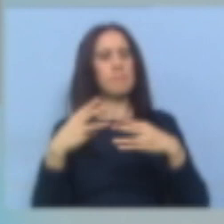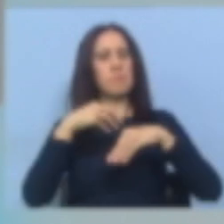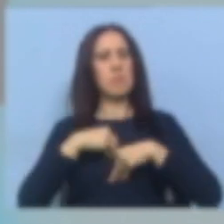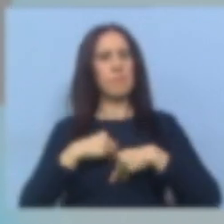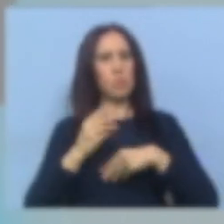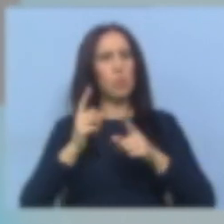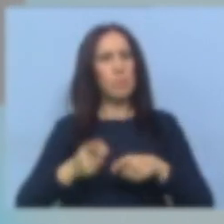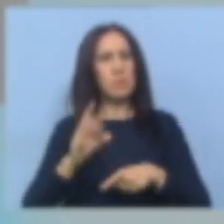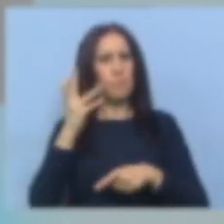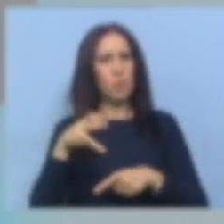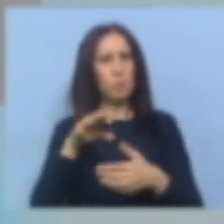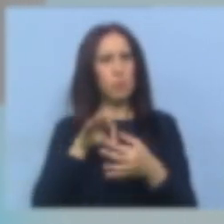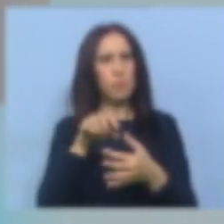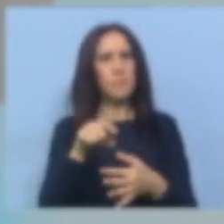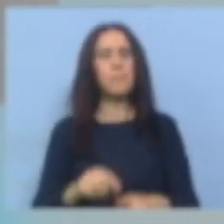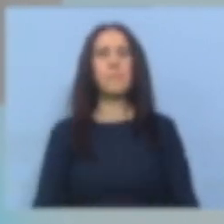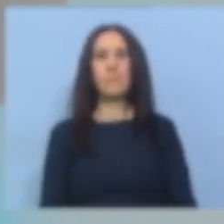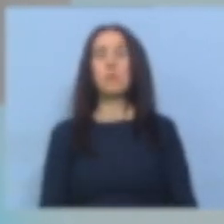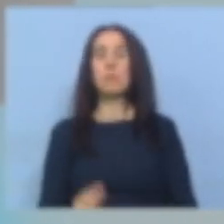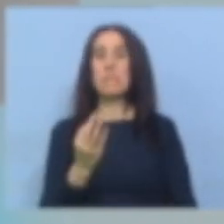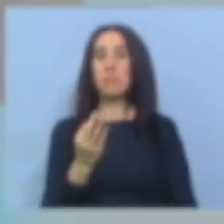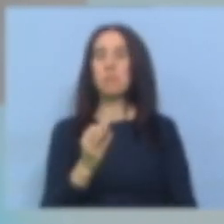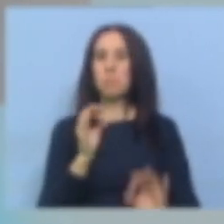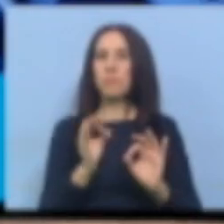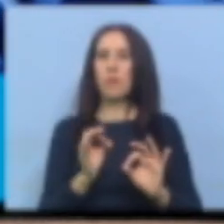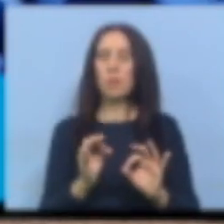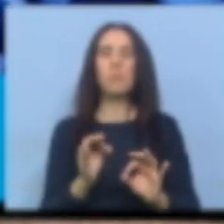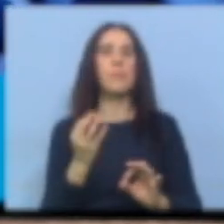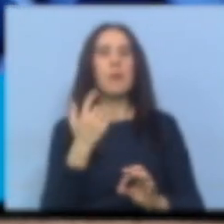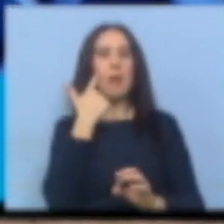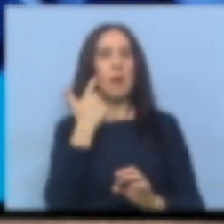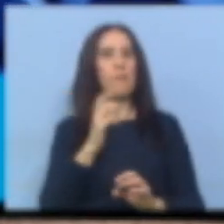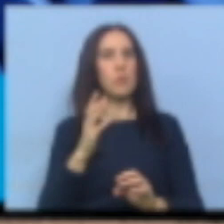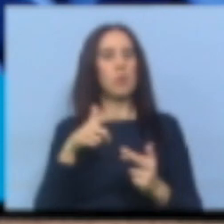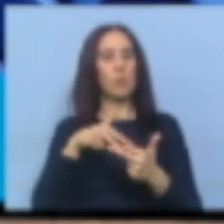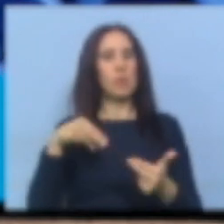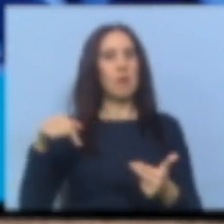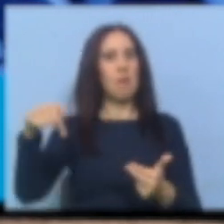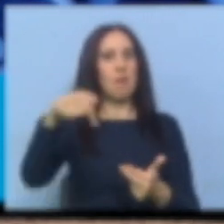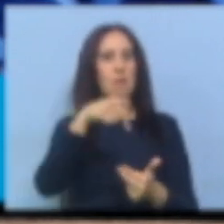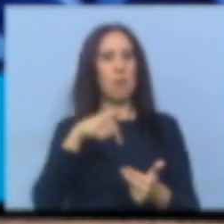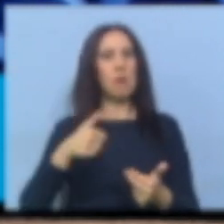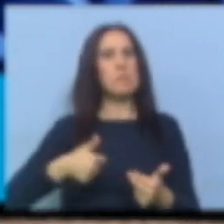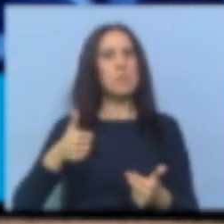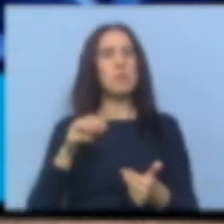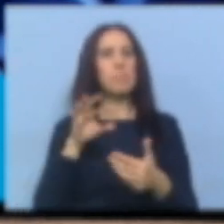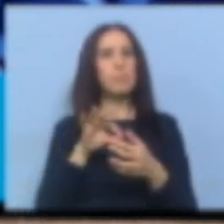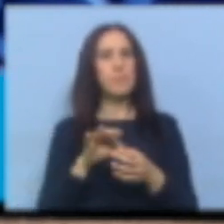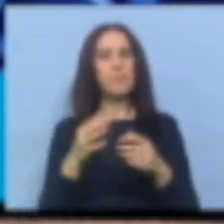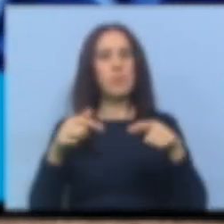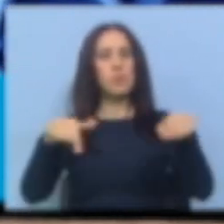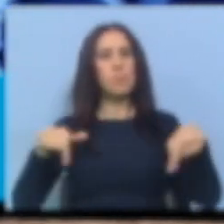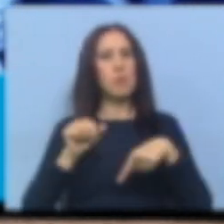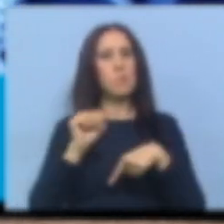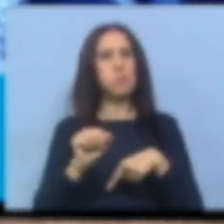estes fenómenos? Sim, isso é um facto. Repare que acontece já em algumas autarquias, em particular em